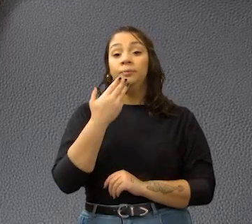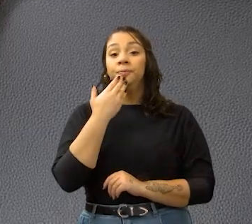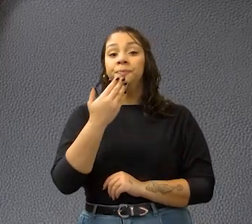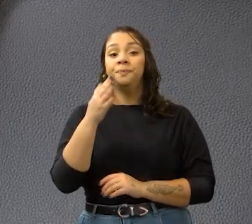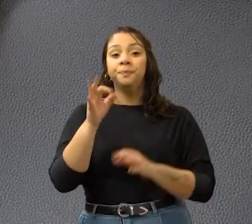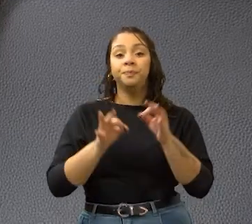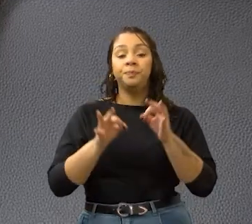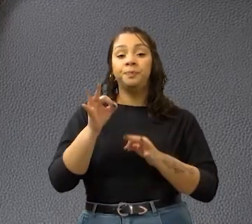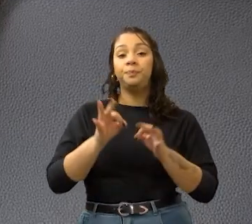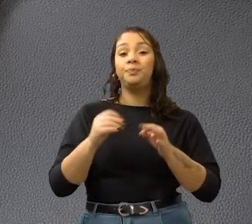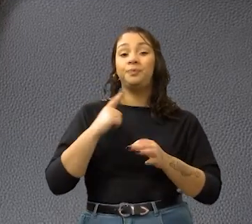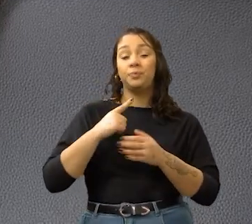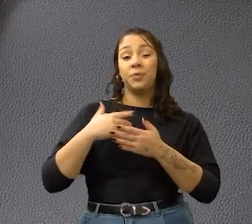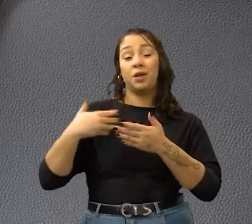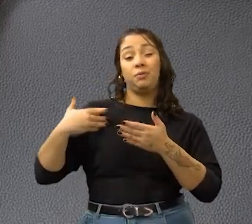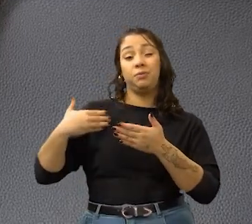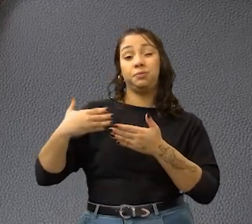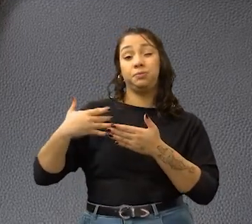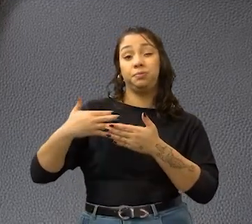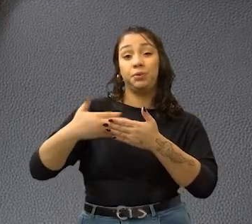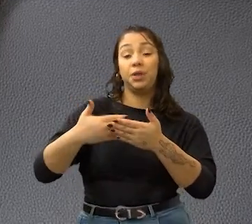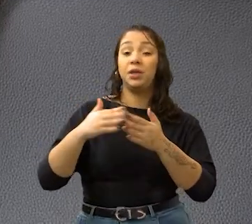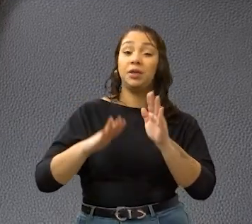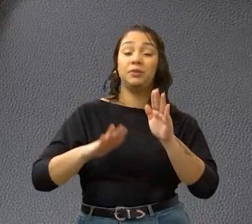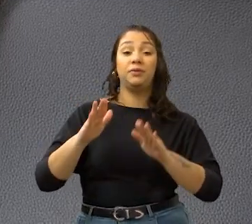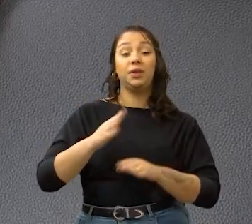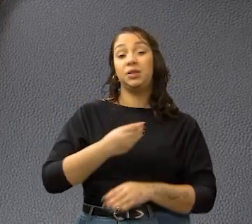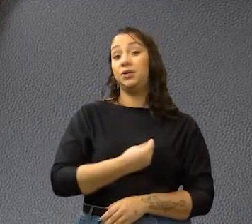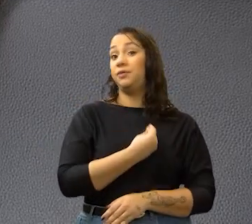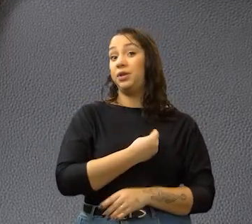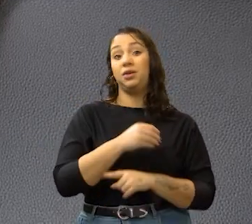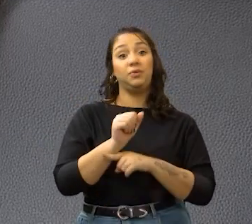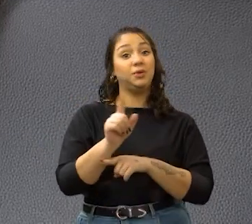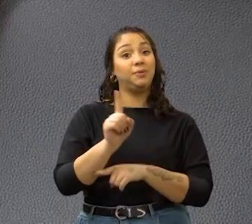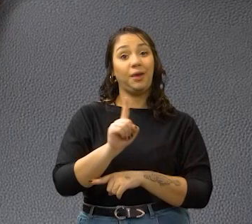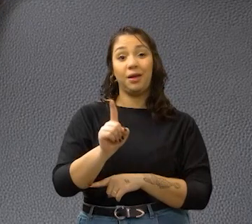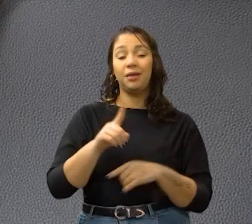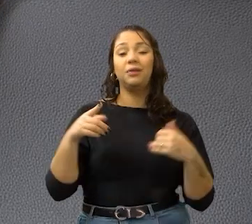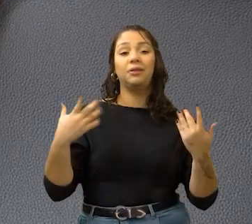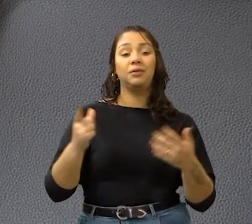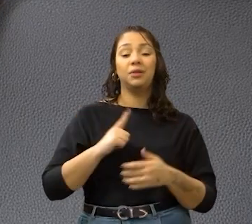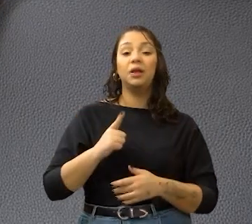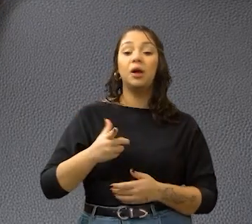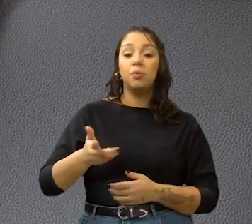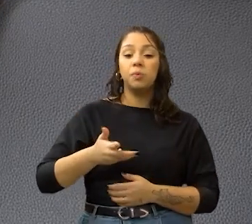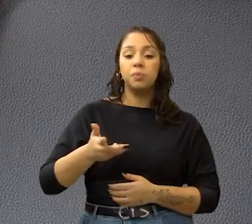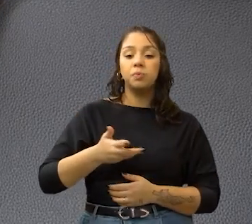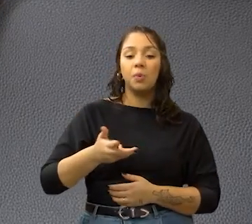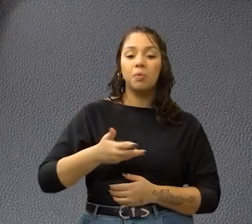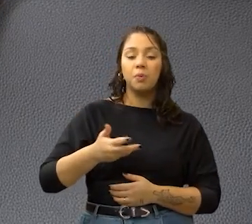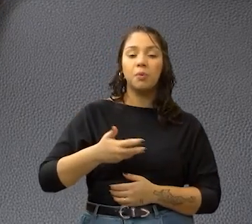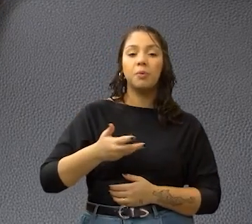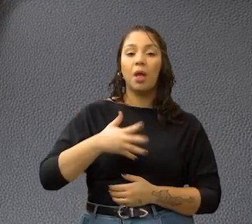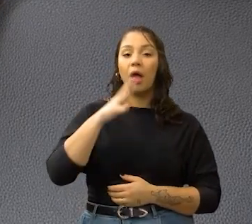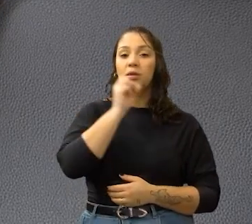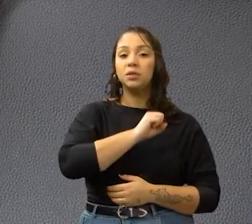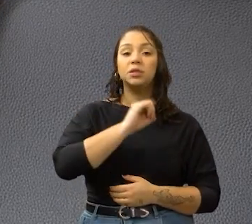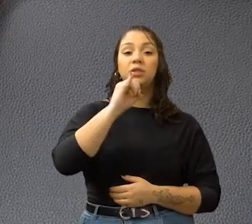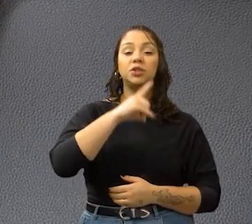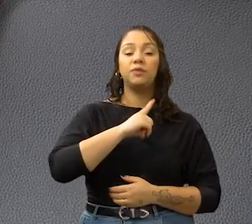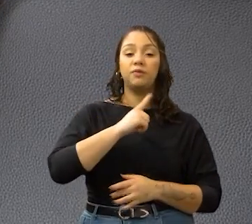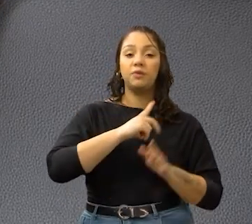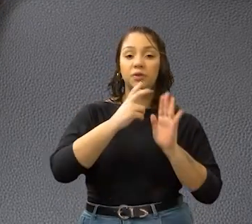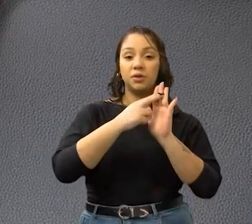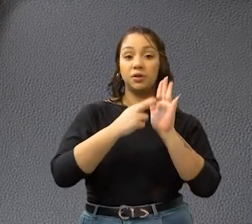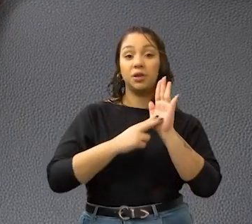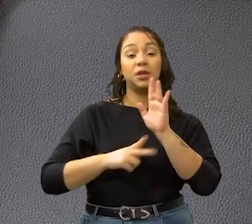você judicializando, que aí o período é longo e a vida às vezes não espera. Então todos esses passos vão ser acelerados se a gente tiver uma regulamentação